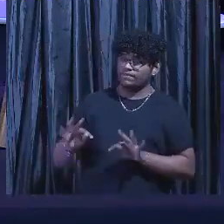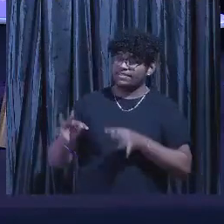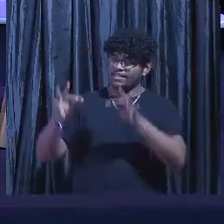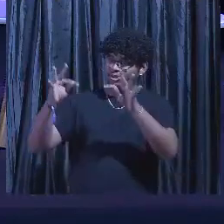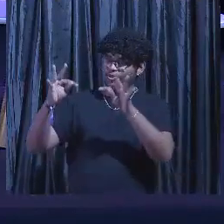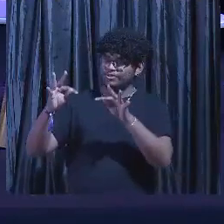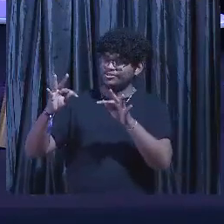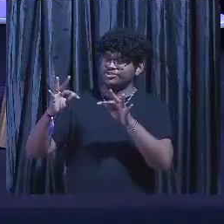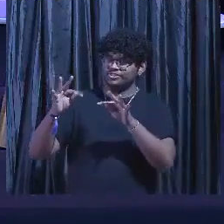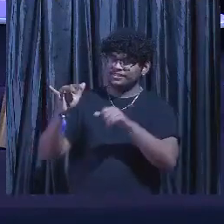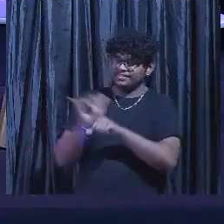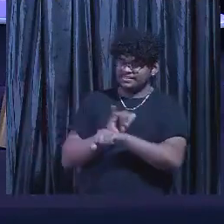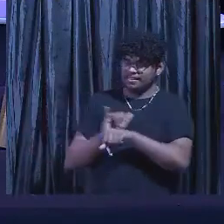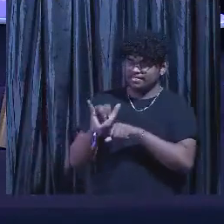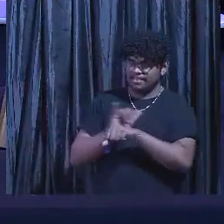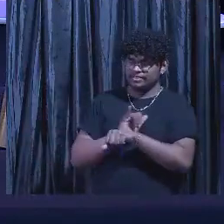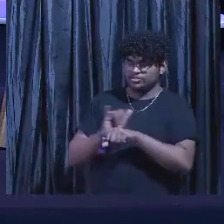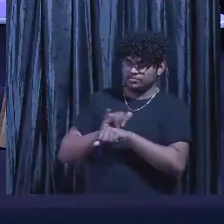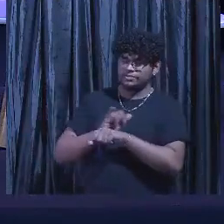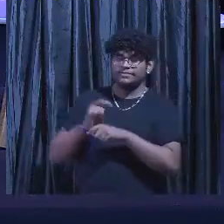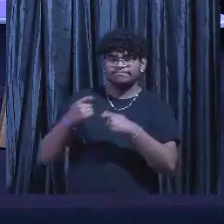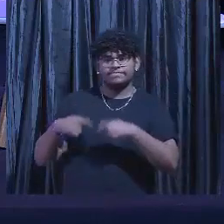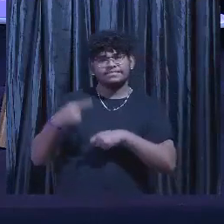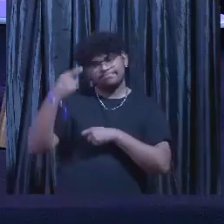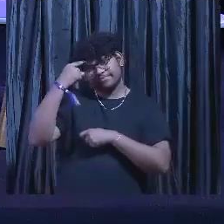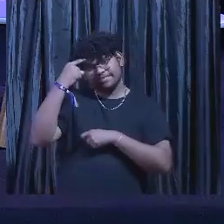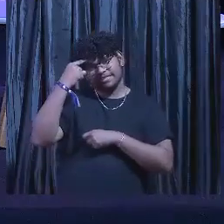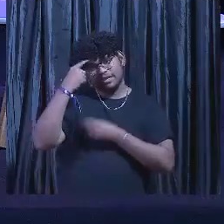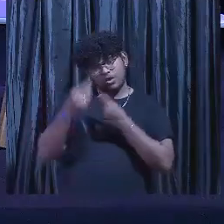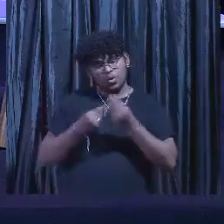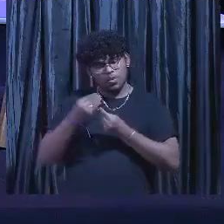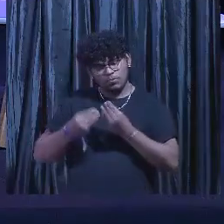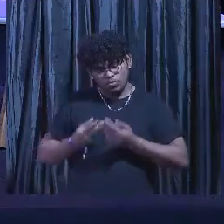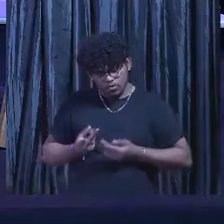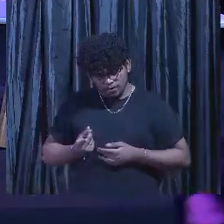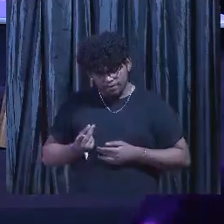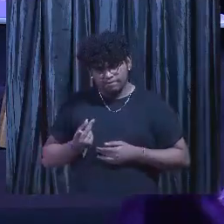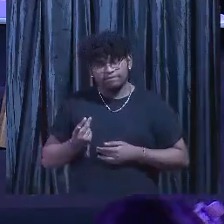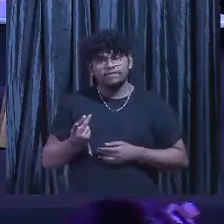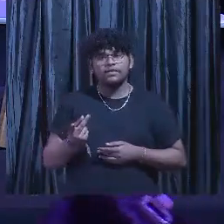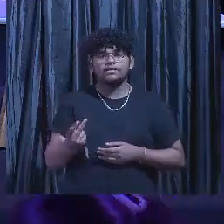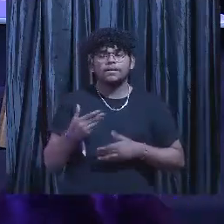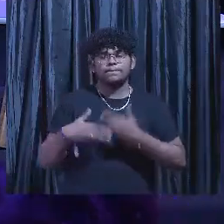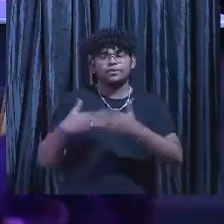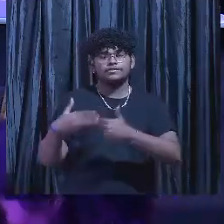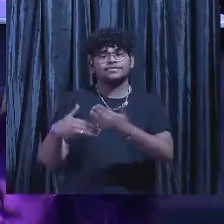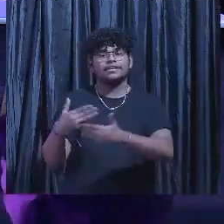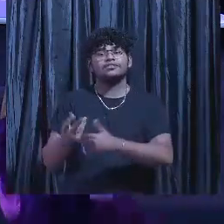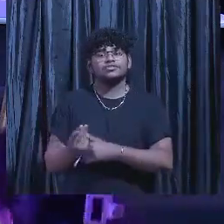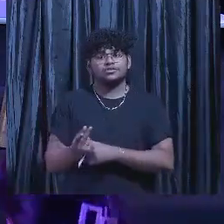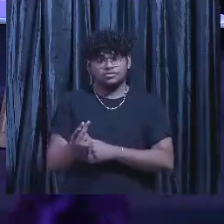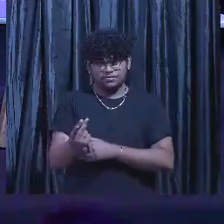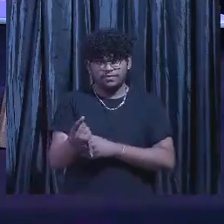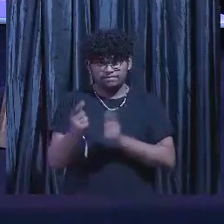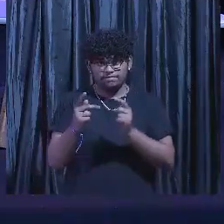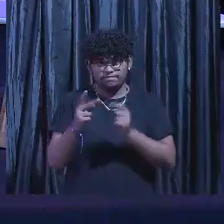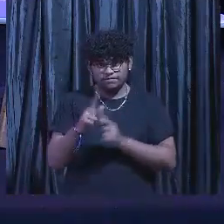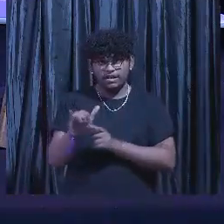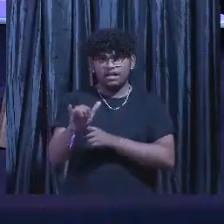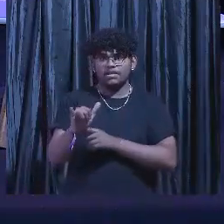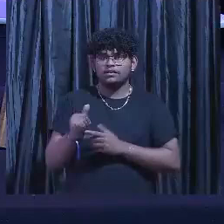pessoas, a gente tem que pensar muito na longevidade do processo, que na maioria das vezes, quando essa pessoa que carrega